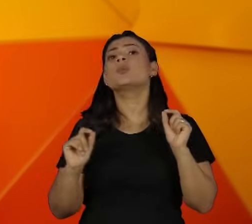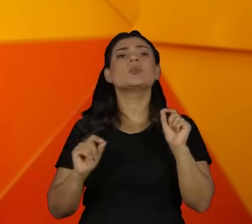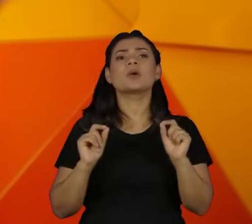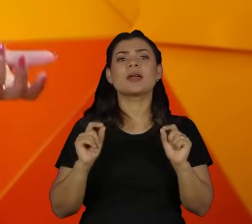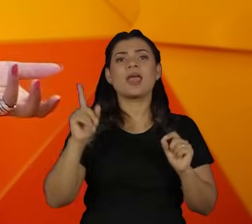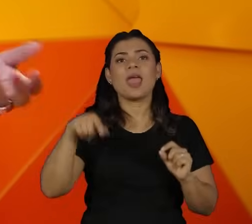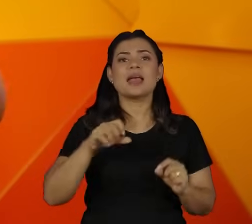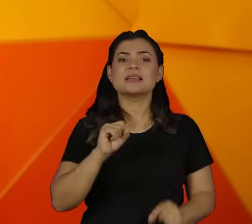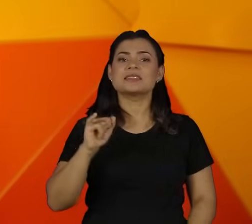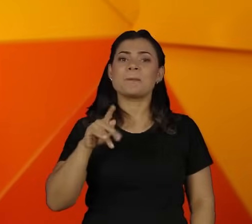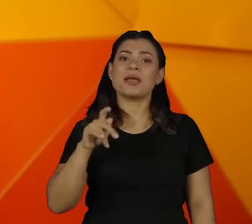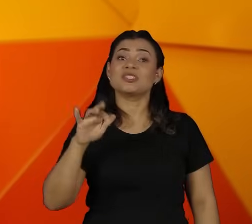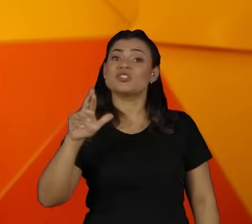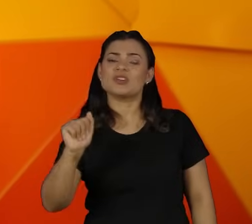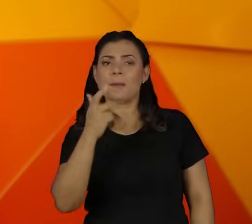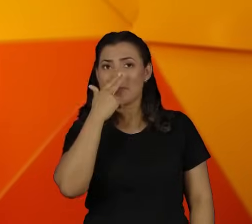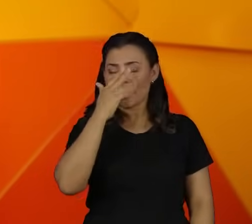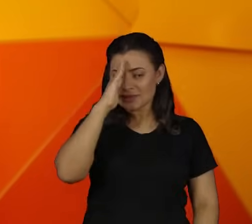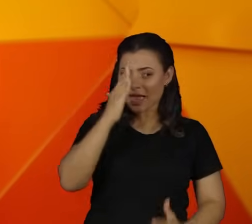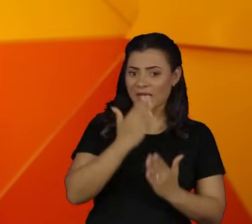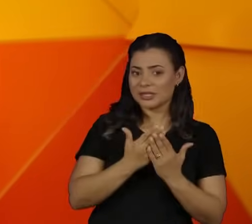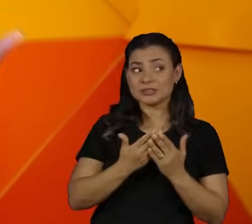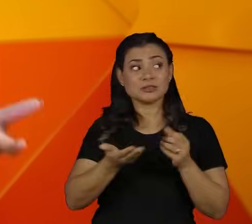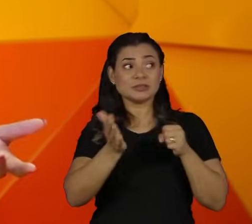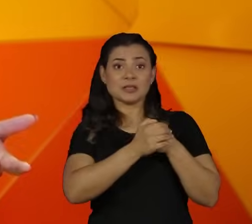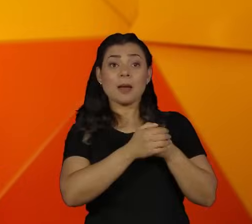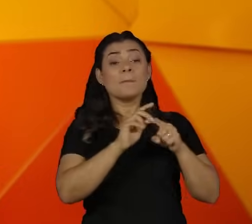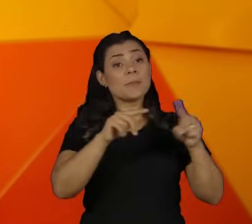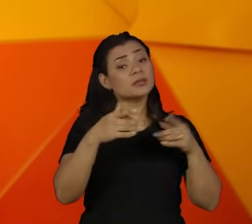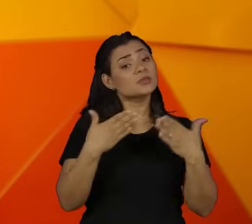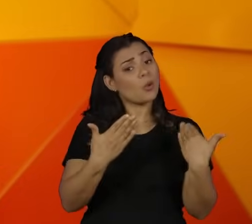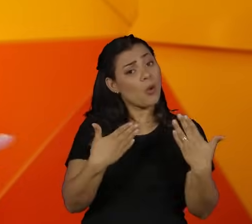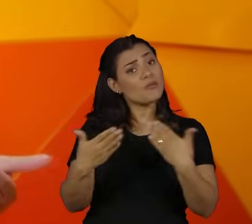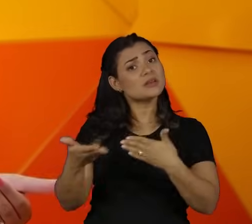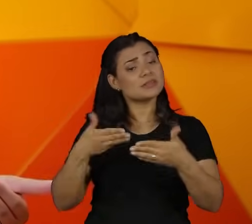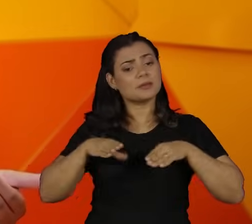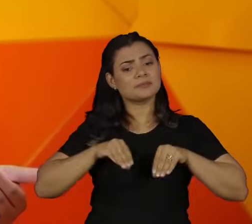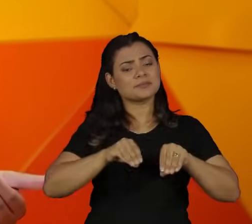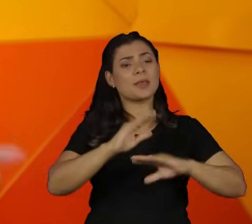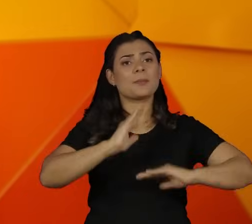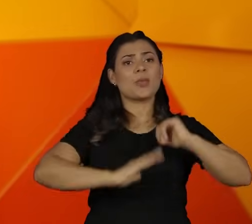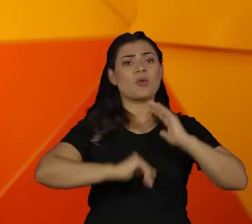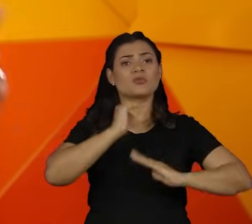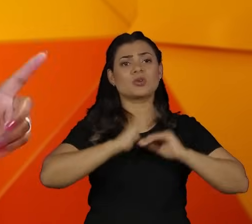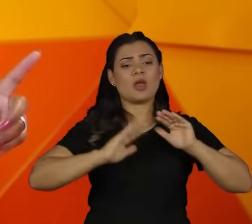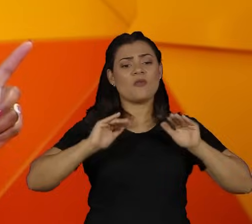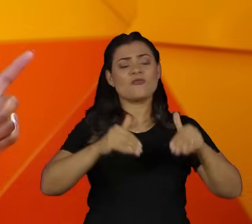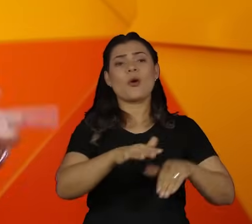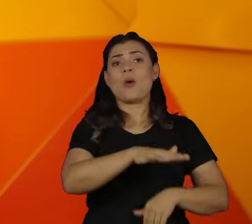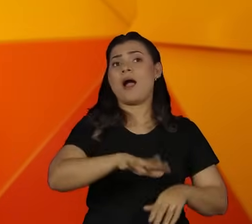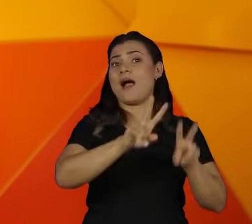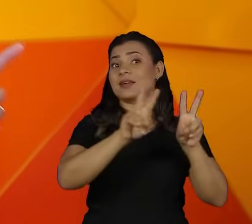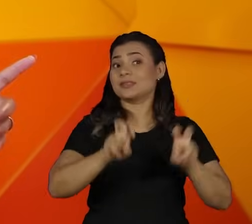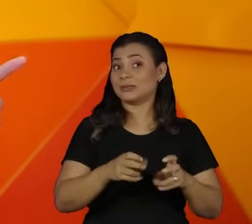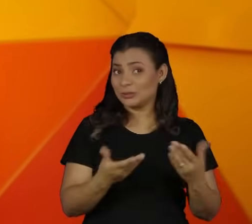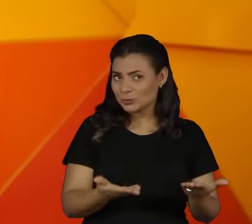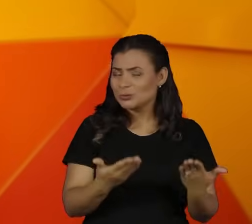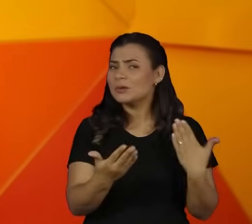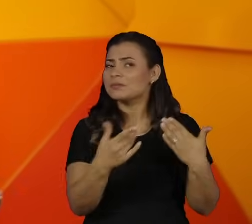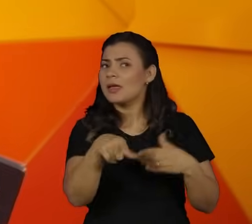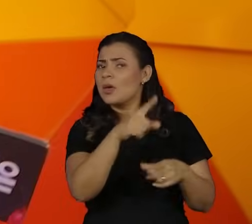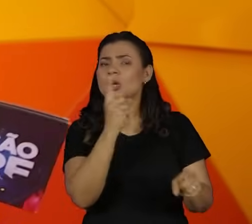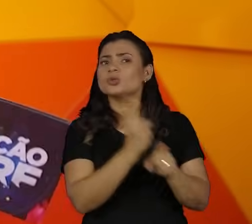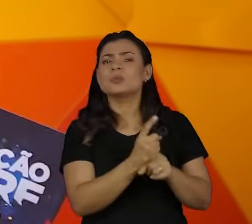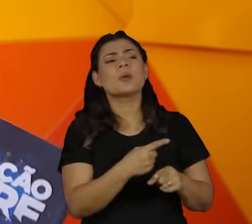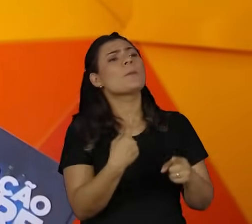como simpatias. E aí a gente conversou com uma massoterapeuta que é especialista nesse assunto. E eu quero descobrir